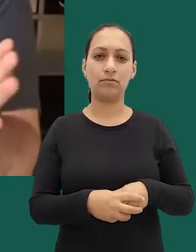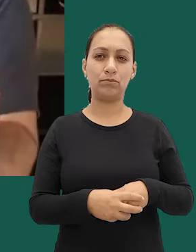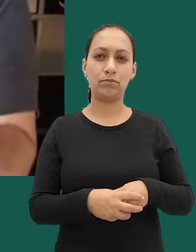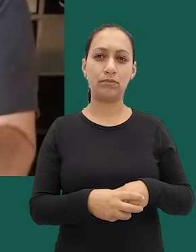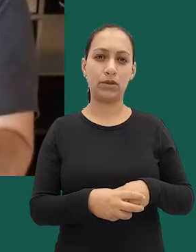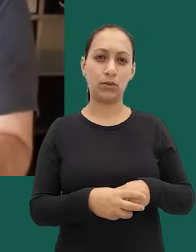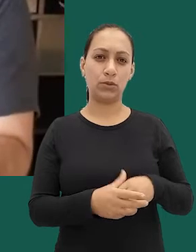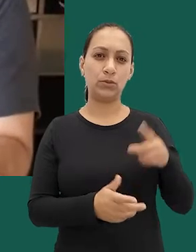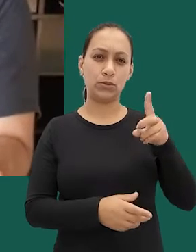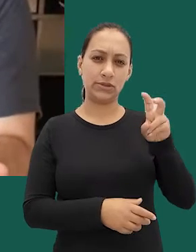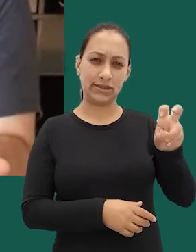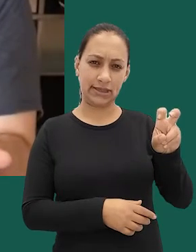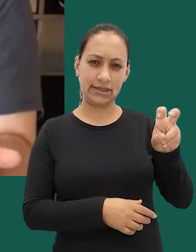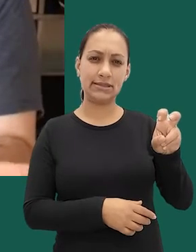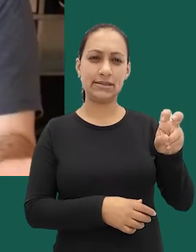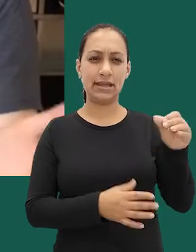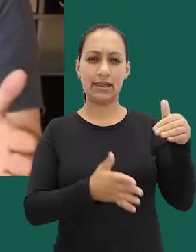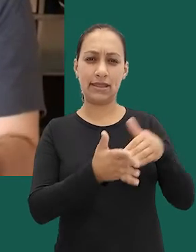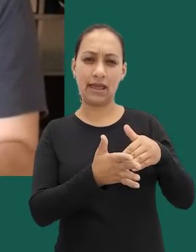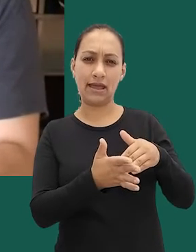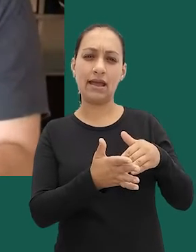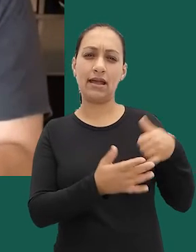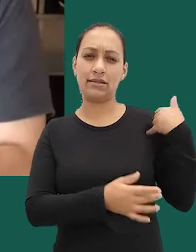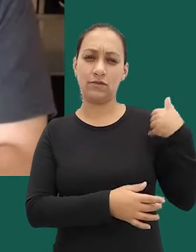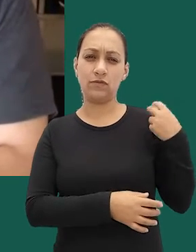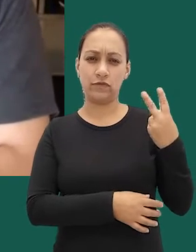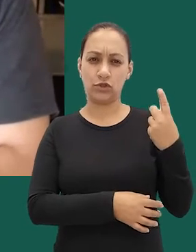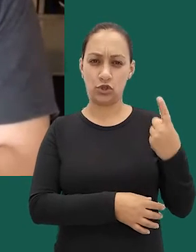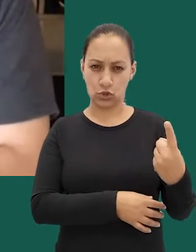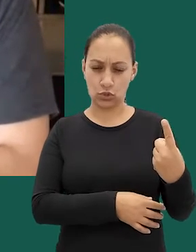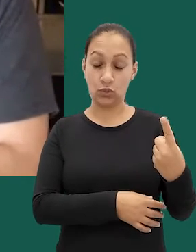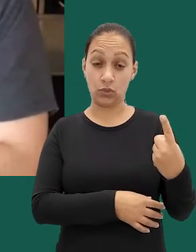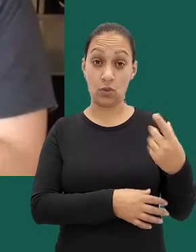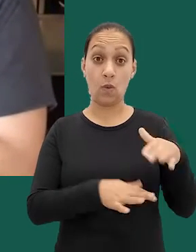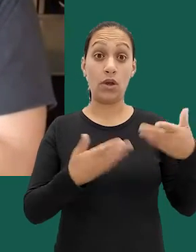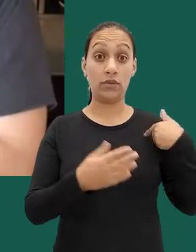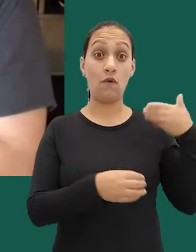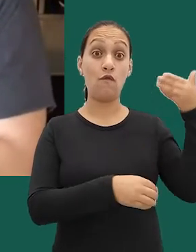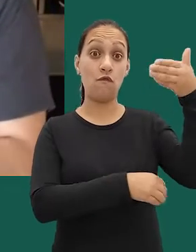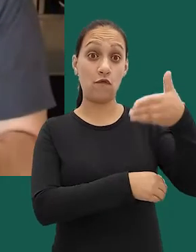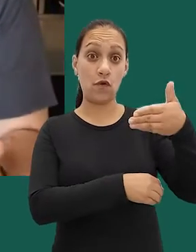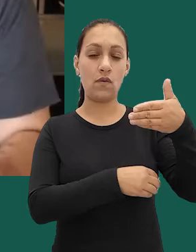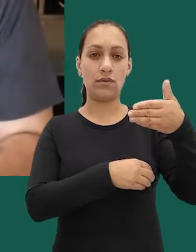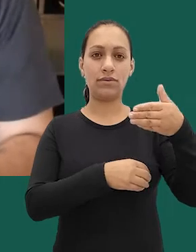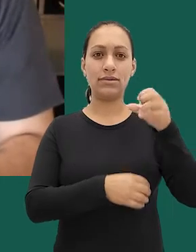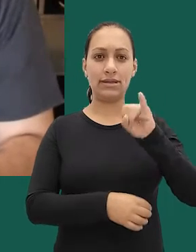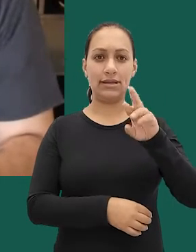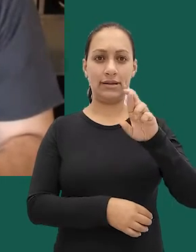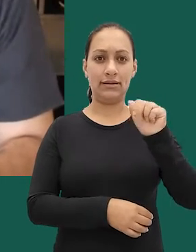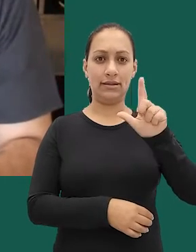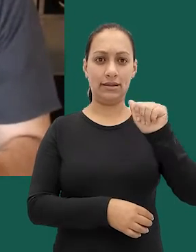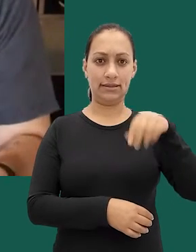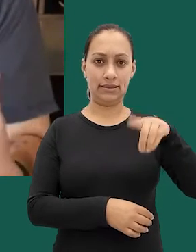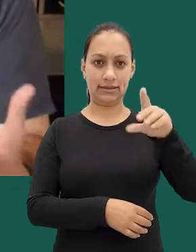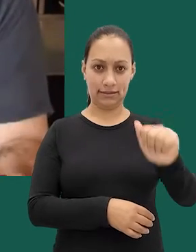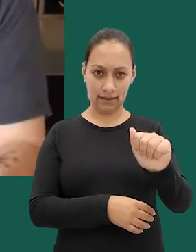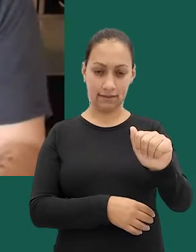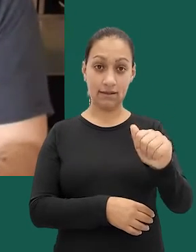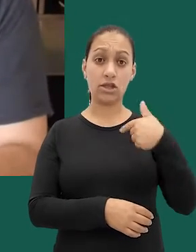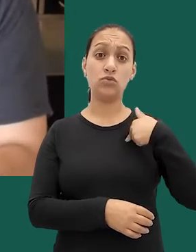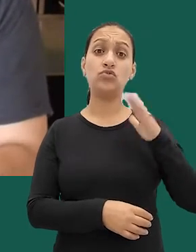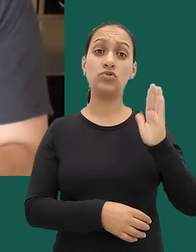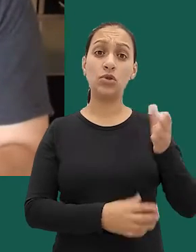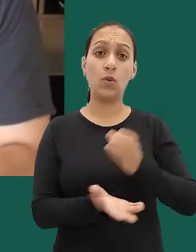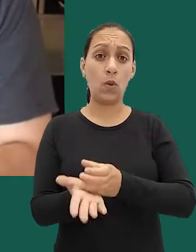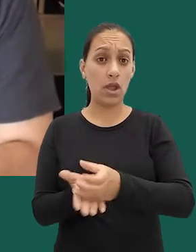Dos 15 até os 21, quando eu fui para a Irlanda, eu tinha um currículo já bem feito, já